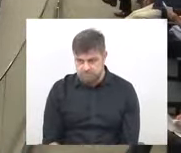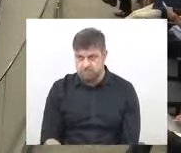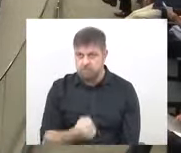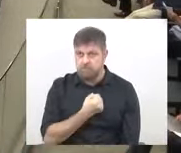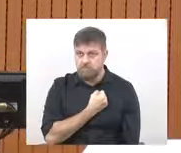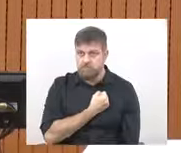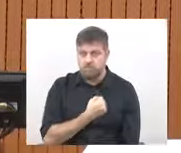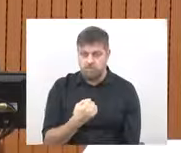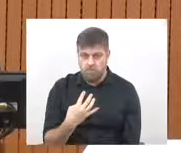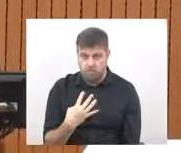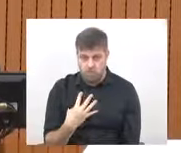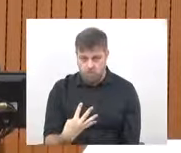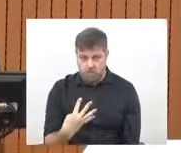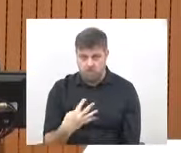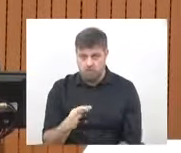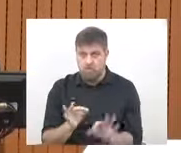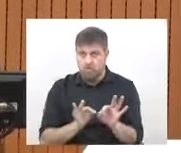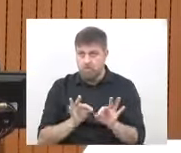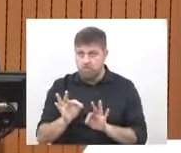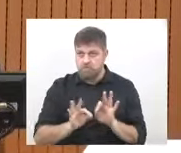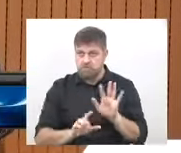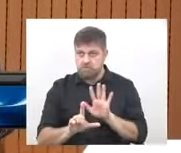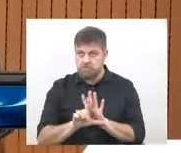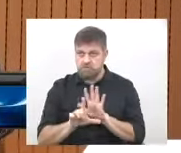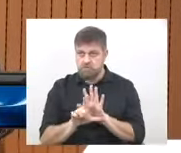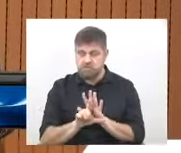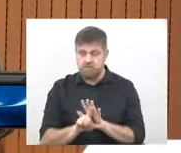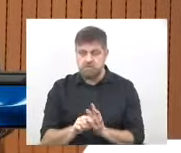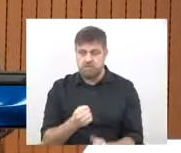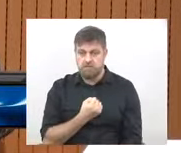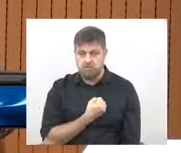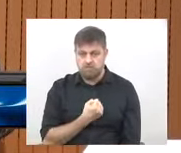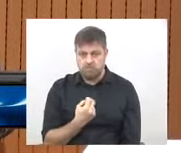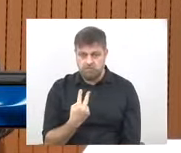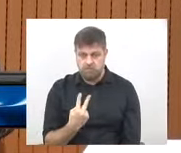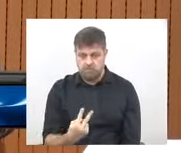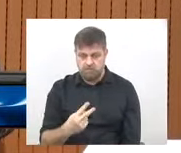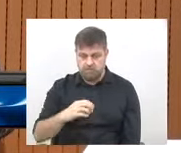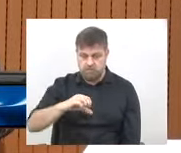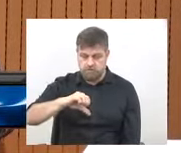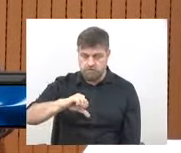Item 4, turno único de discussão e votação do projeto de lei